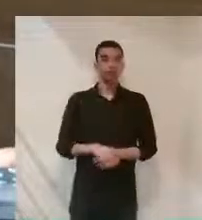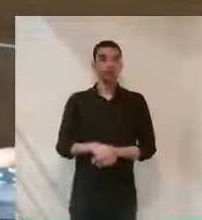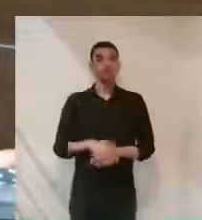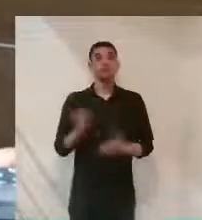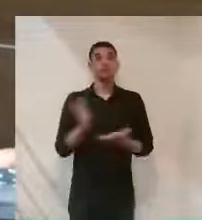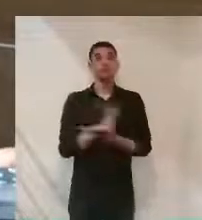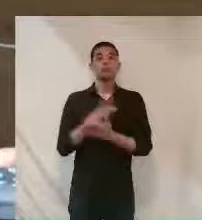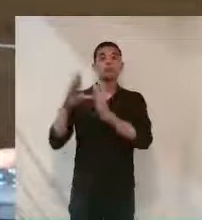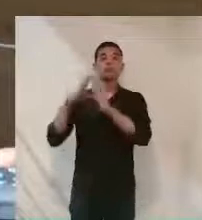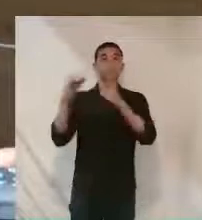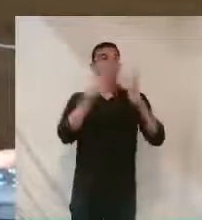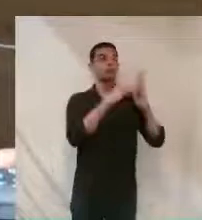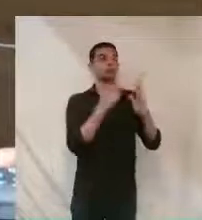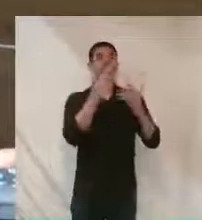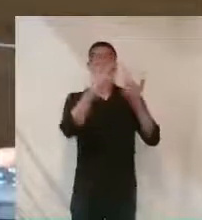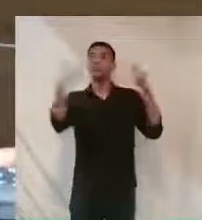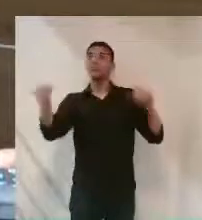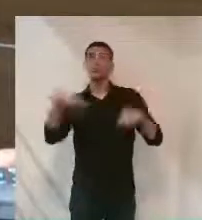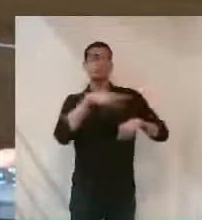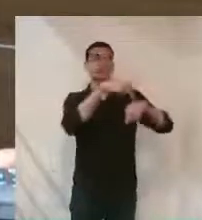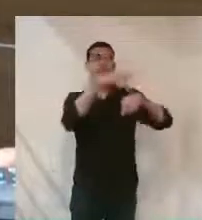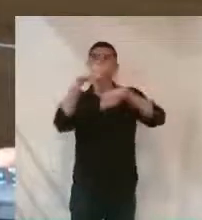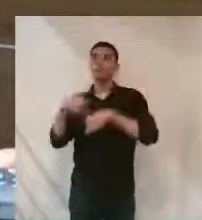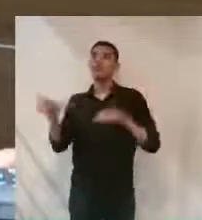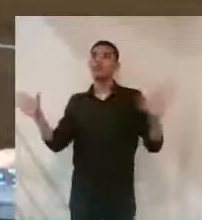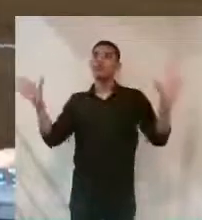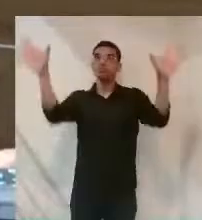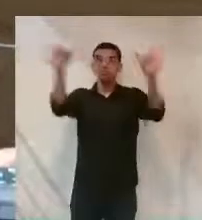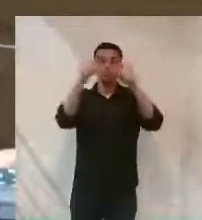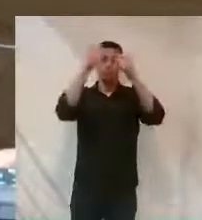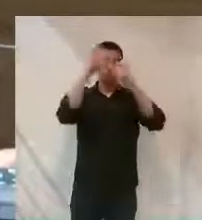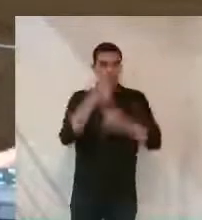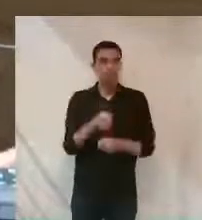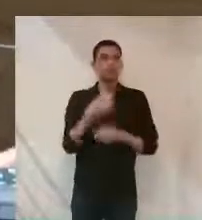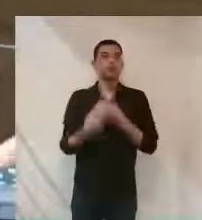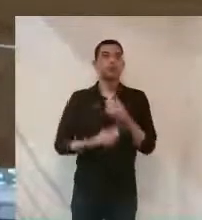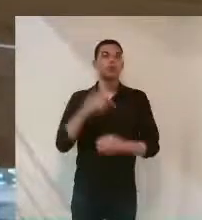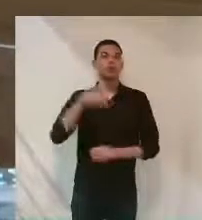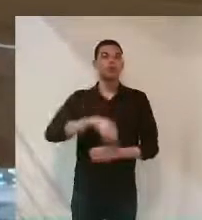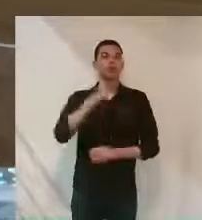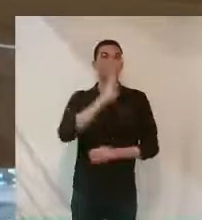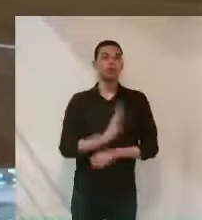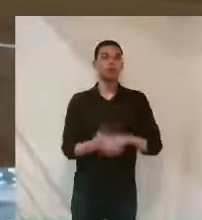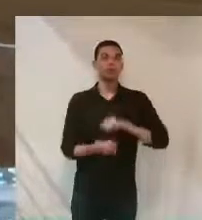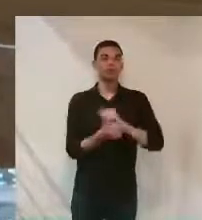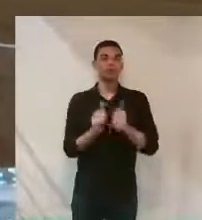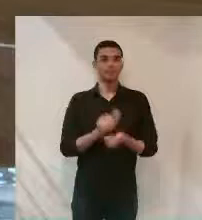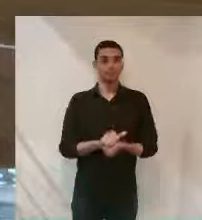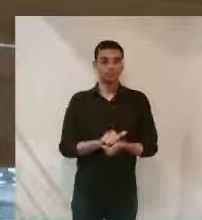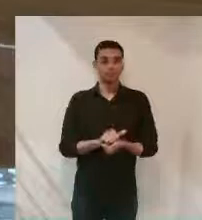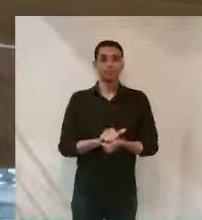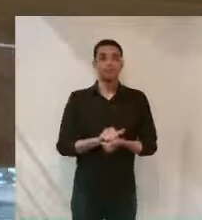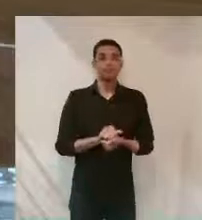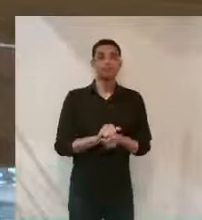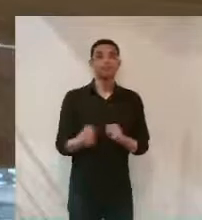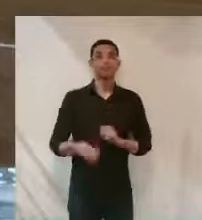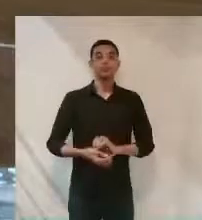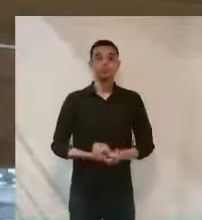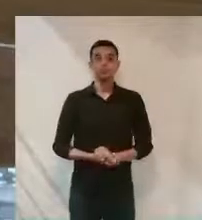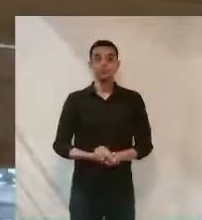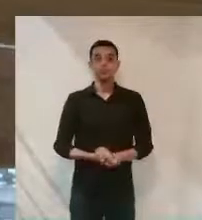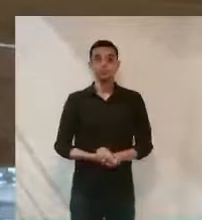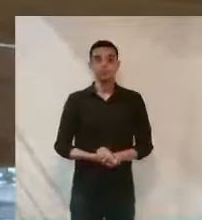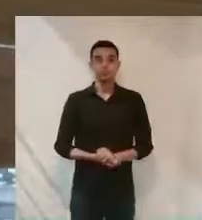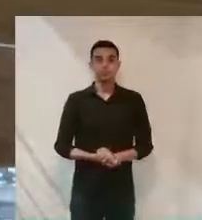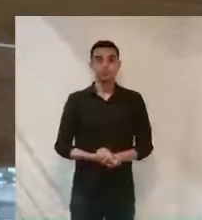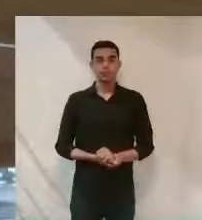os modelos lá de fora, mas de que forma a gente trabalharia isso aqui no Brasil. Inicialmente, o Prolata ele foi constituído por fabricantes de latas, né,